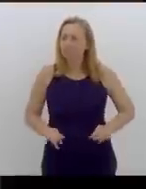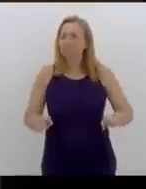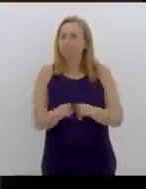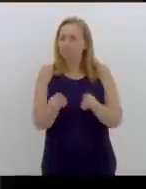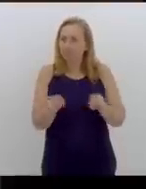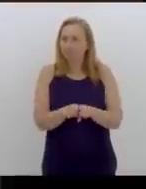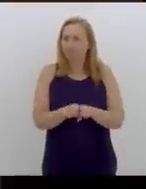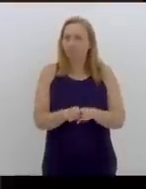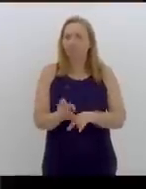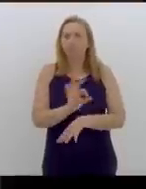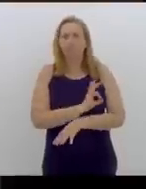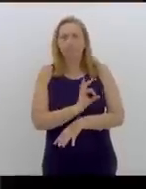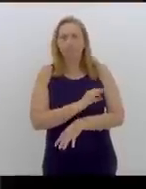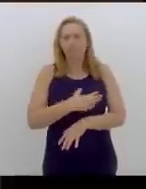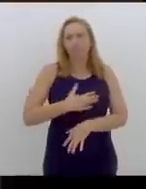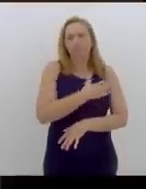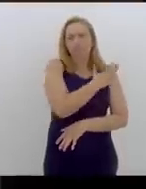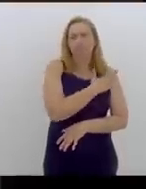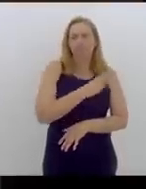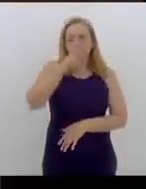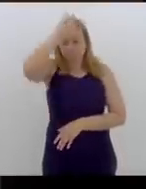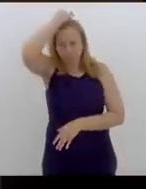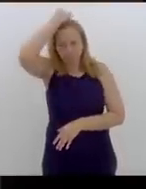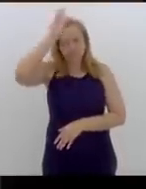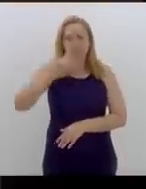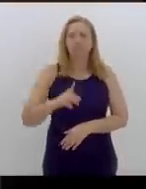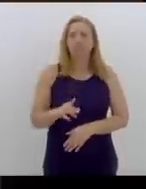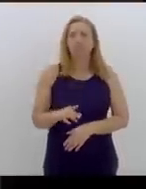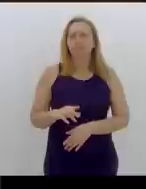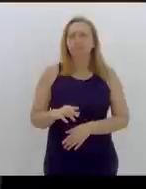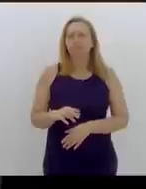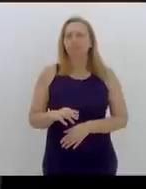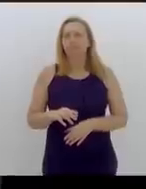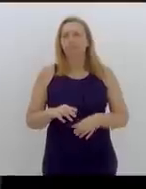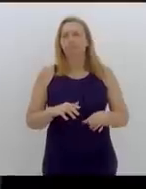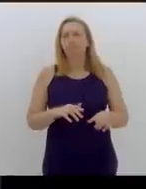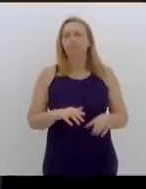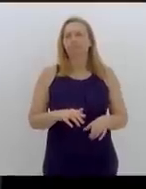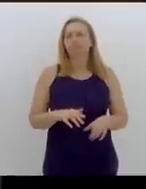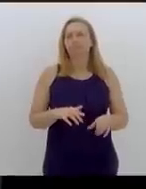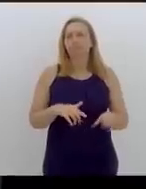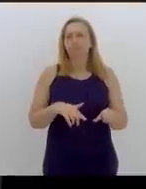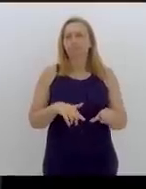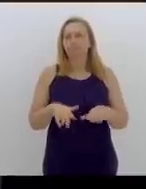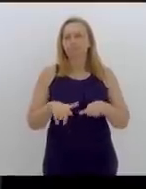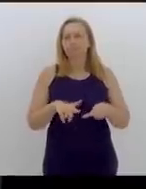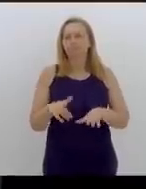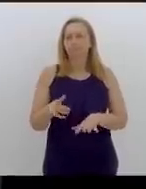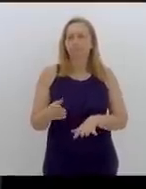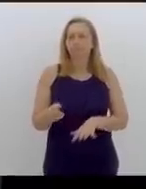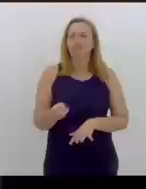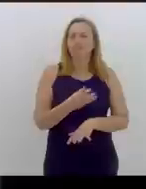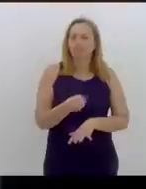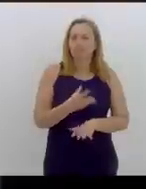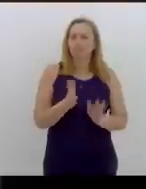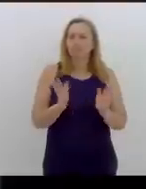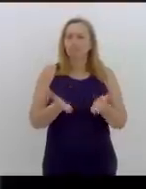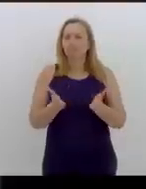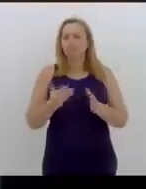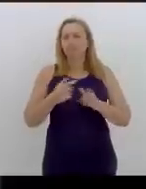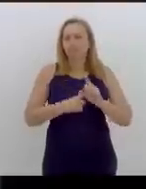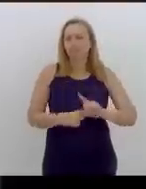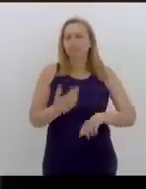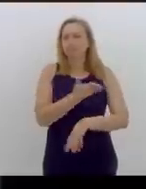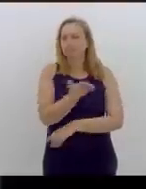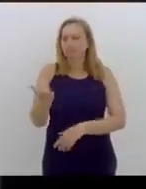a polícia militar os vetoriamente que já estão correndo atrás disso eu já tinha visto também agora vai depender